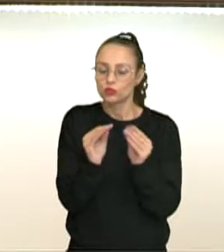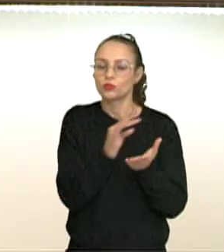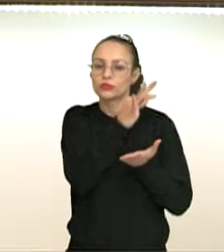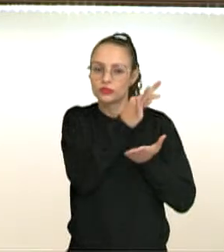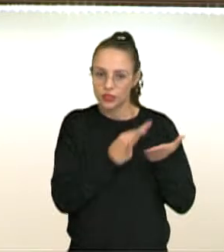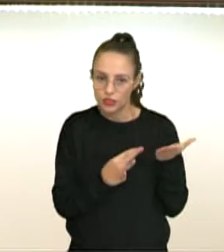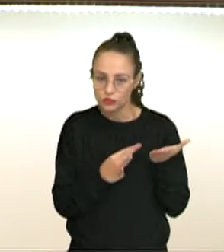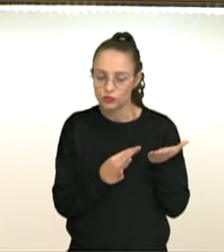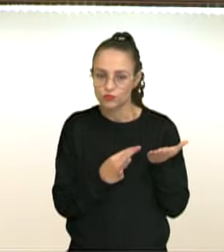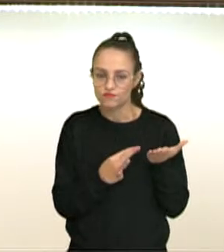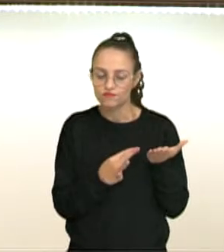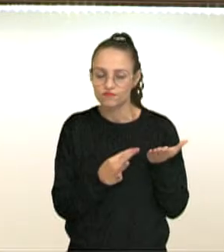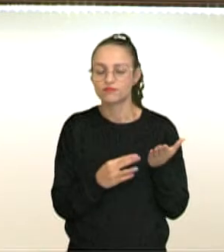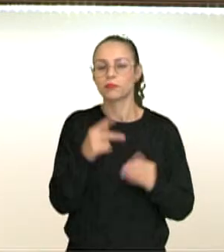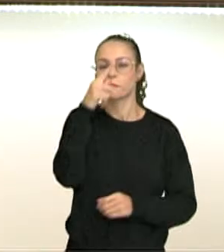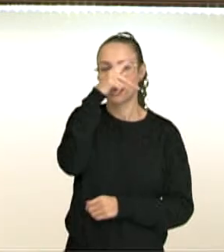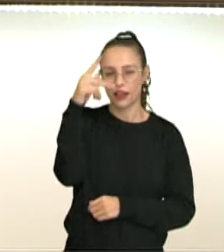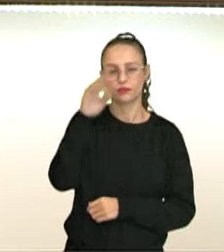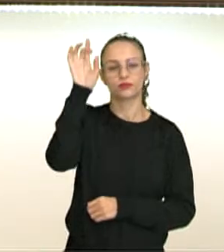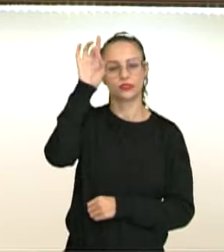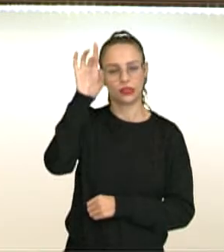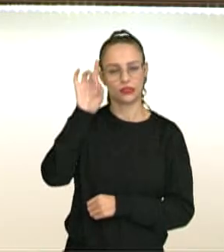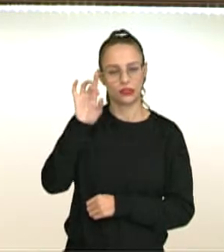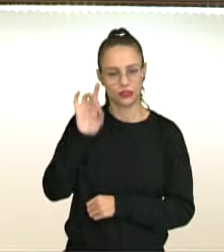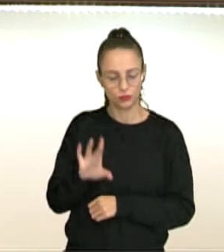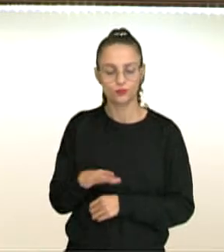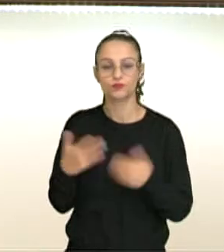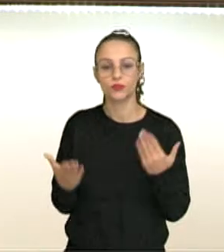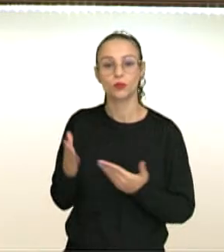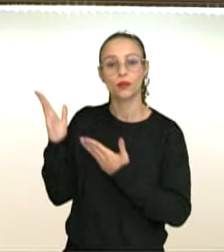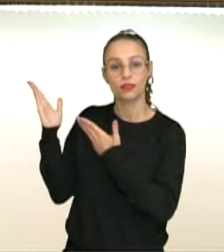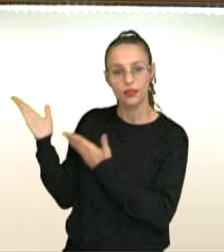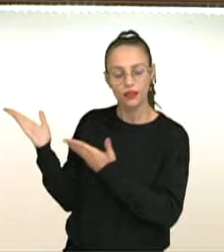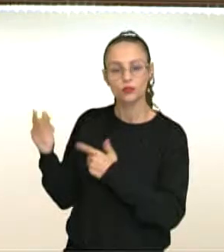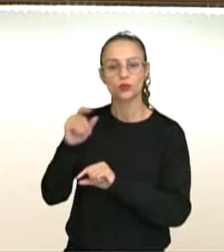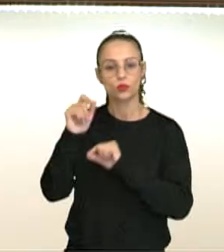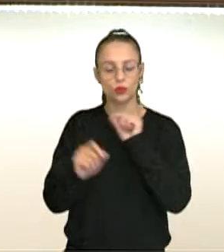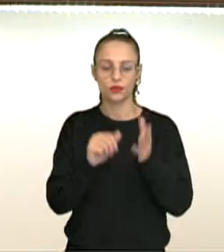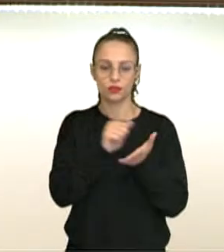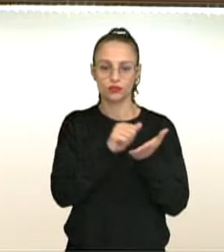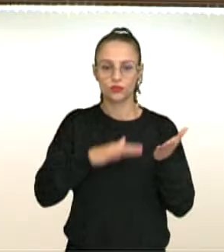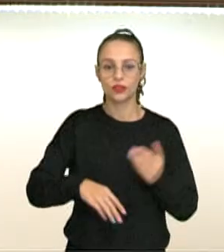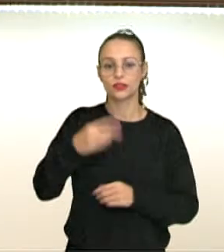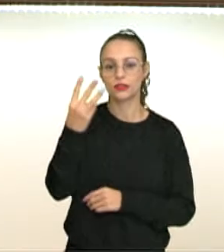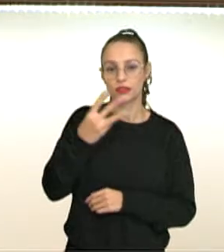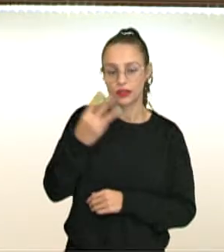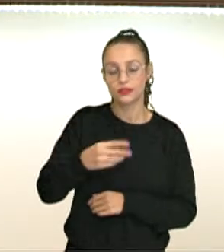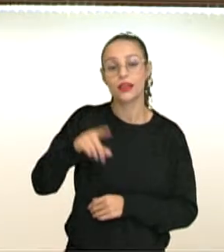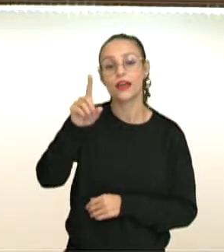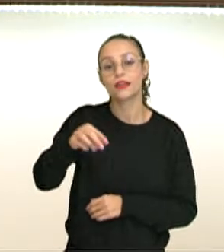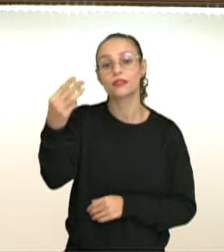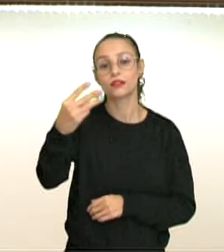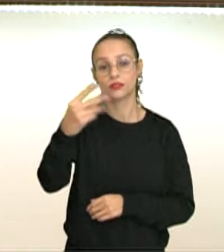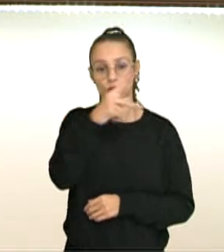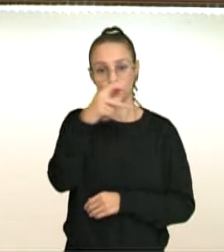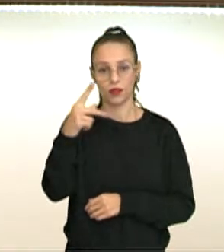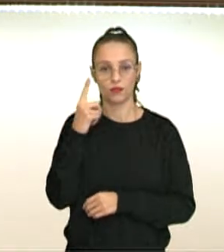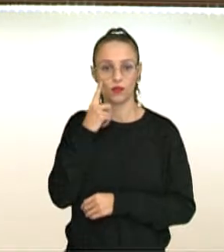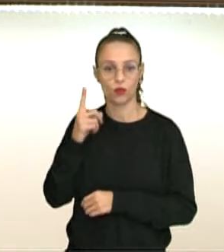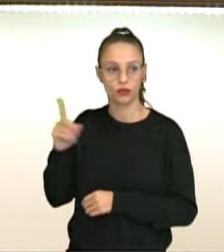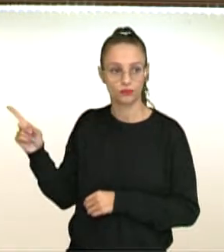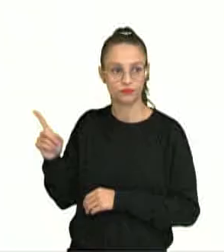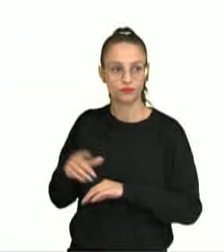texto, parágrafo a parágrafo. Nesta parte aqui, estamos na atividade 3, no terceiro parágrafo. Olha como